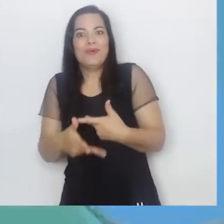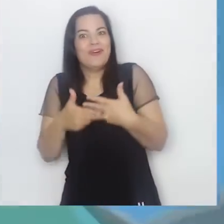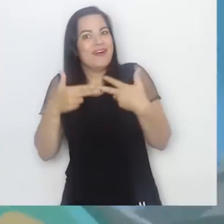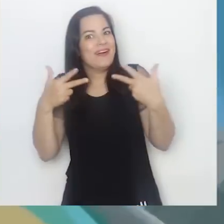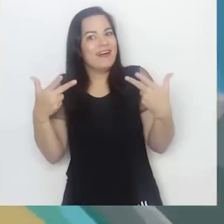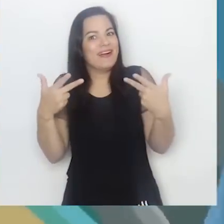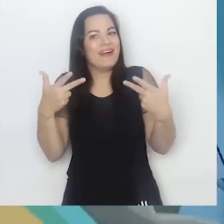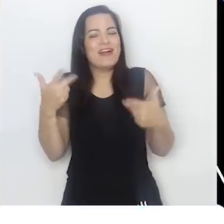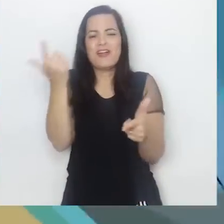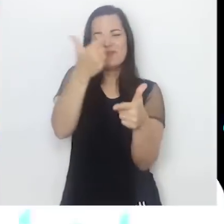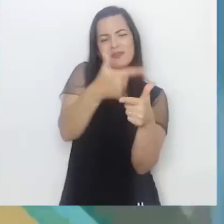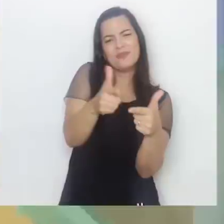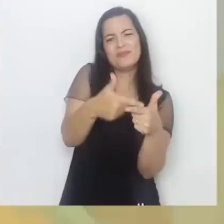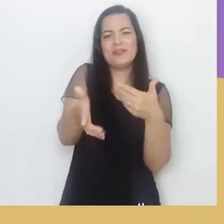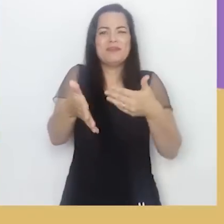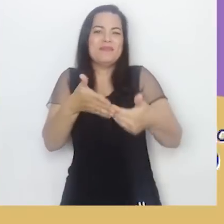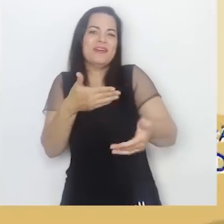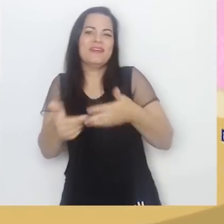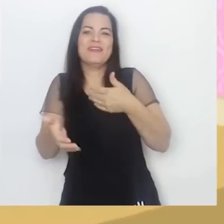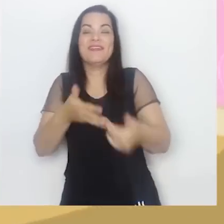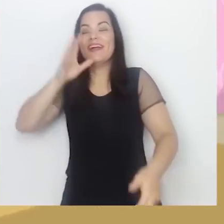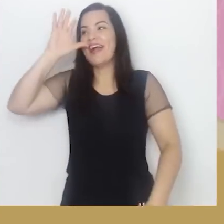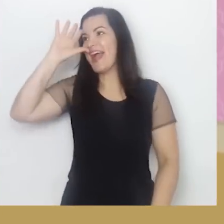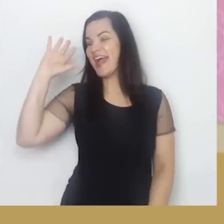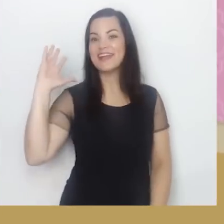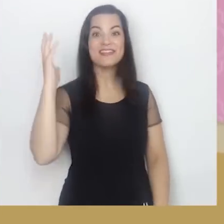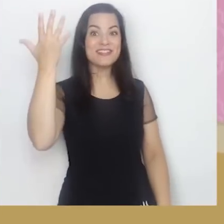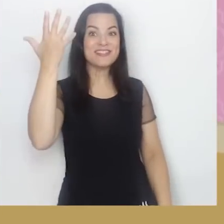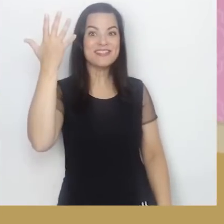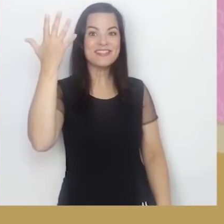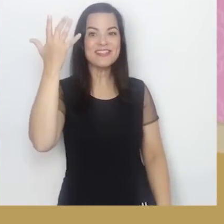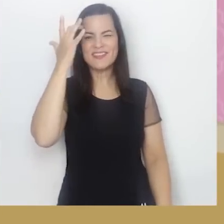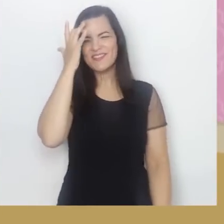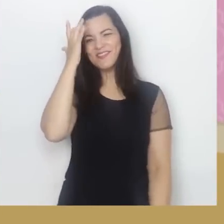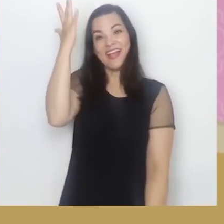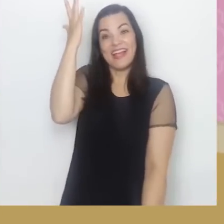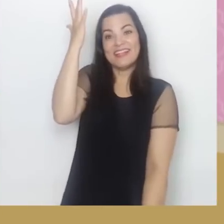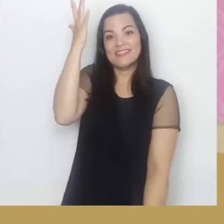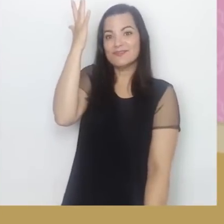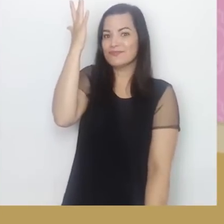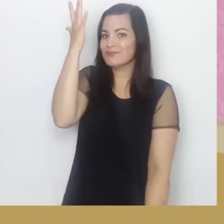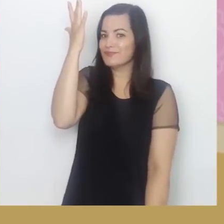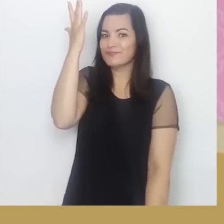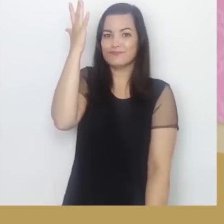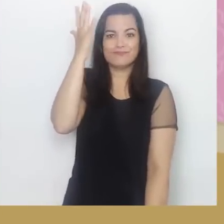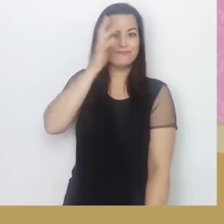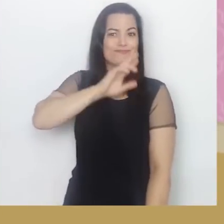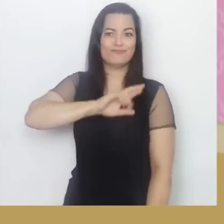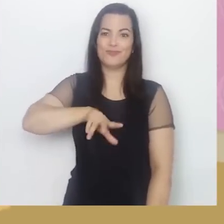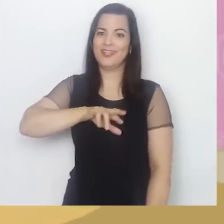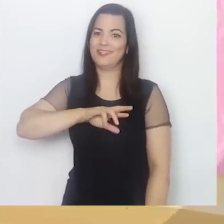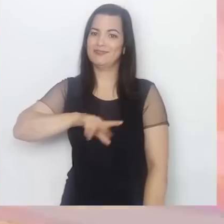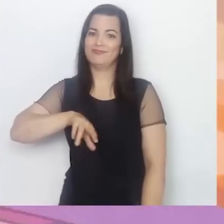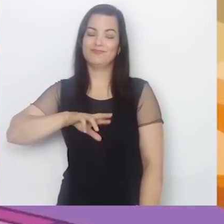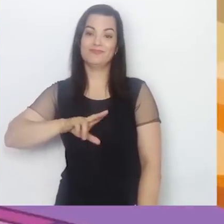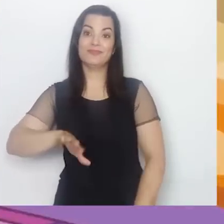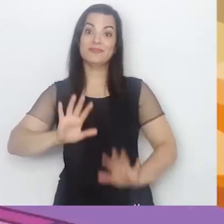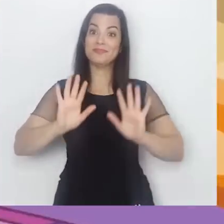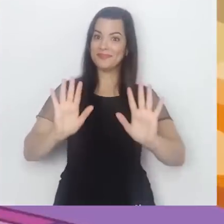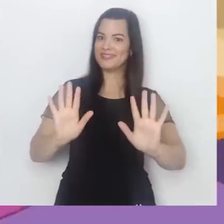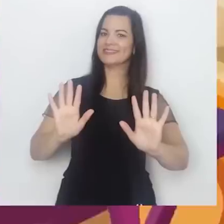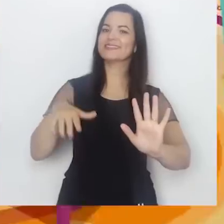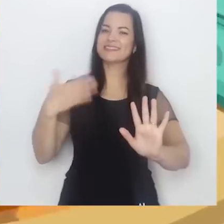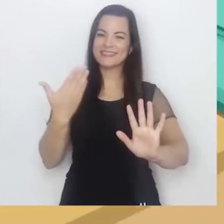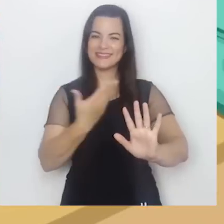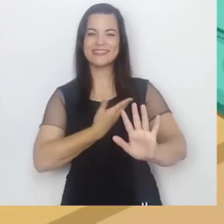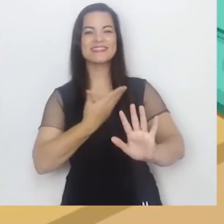mim. Resolver qualquer problema não é tão fácil assim,